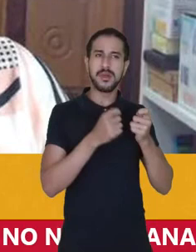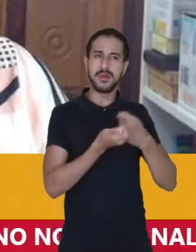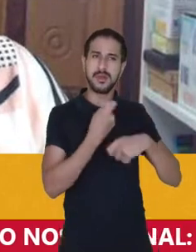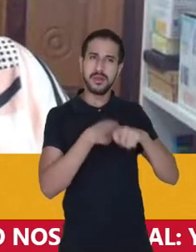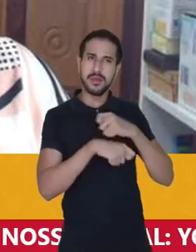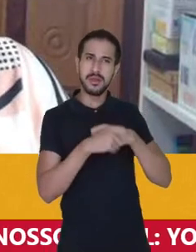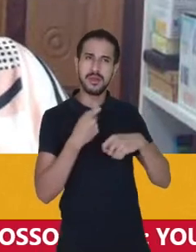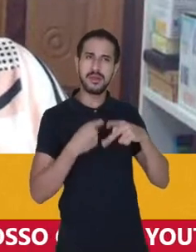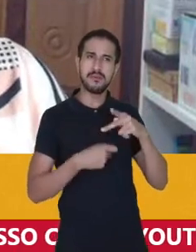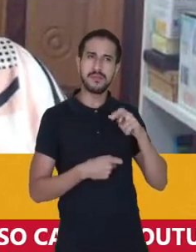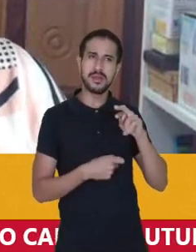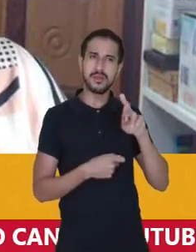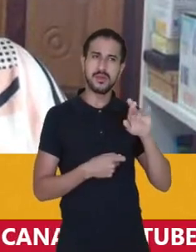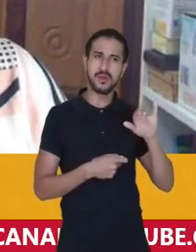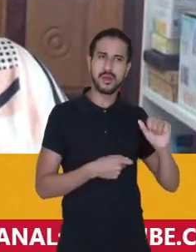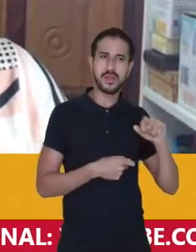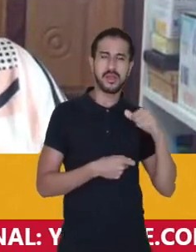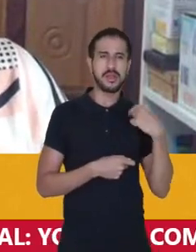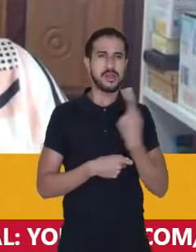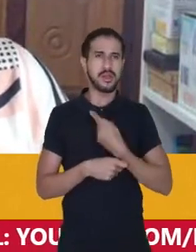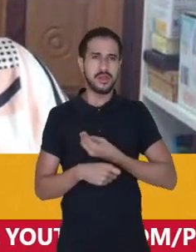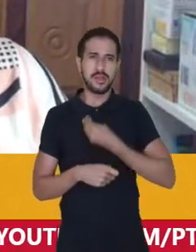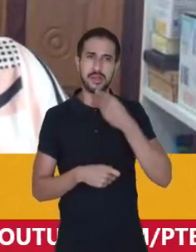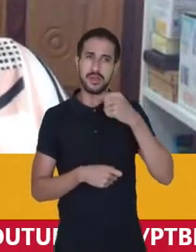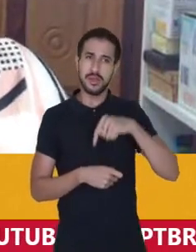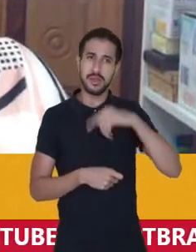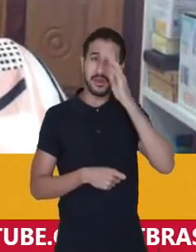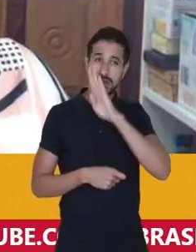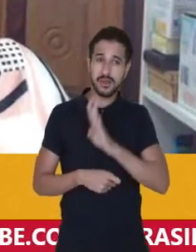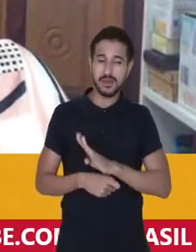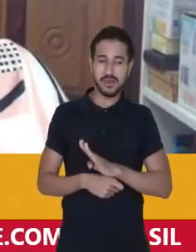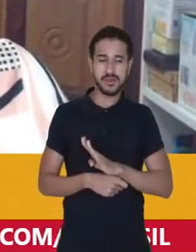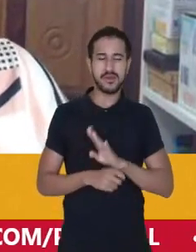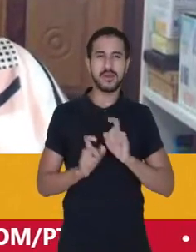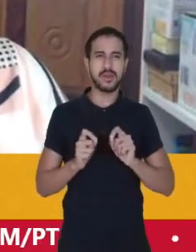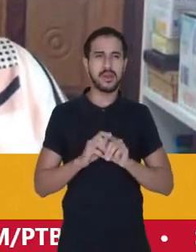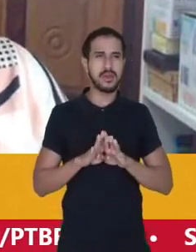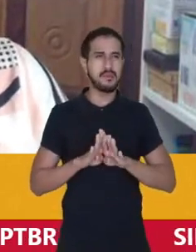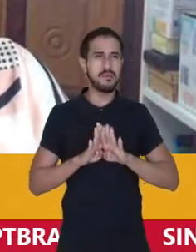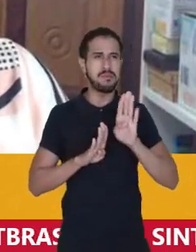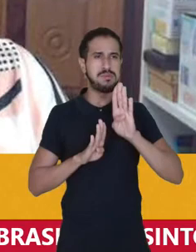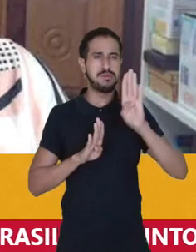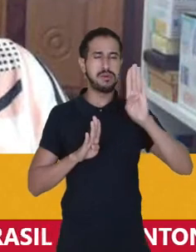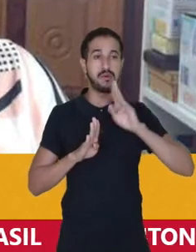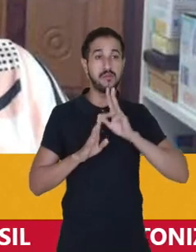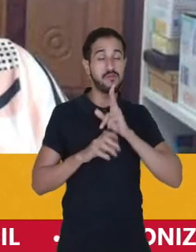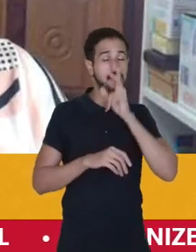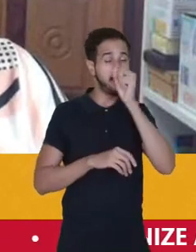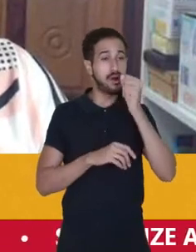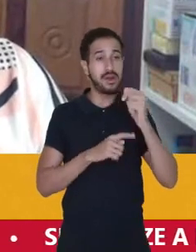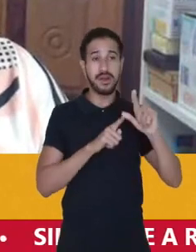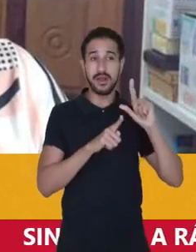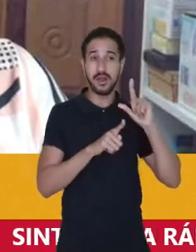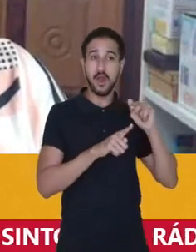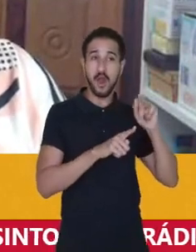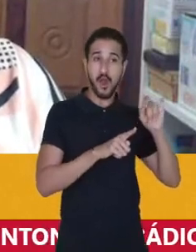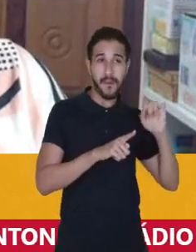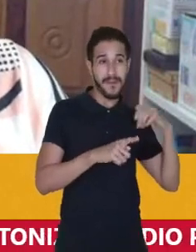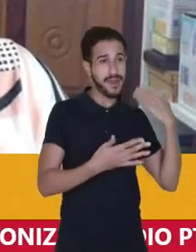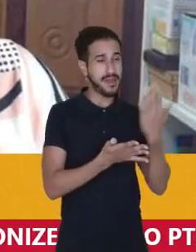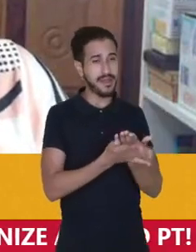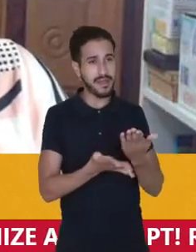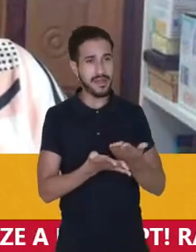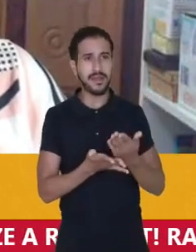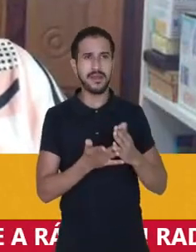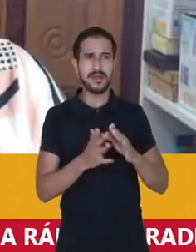economia predatória que nós vivemos, né, no Brasil, e que exacerbou desde o golpe de 2016 e a